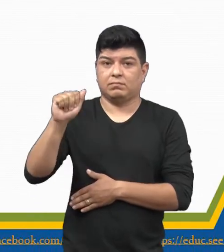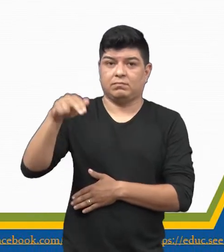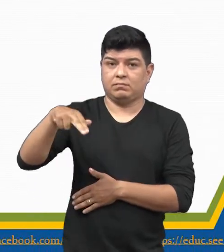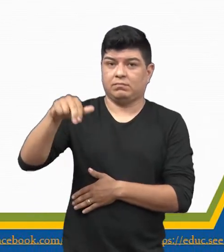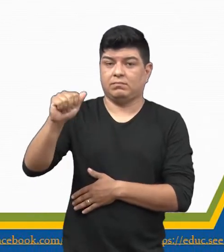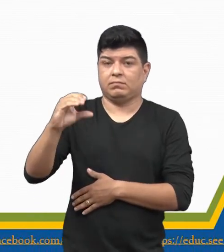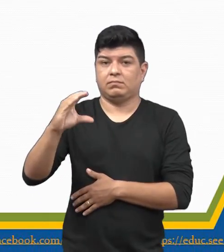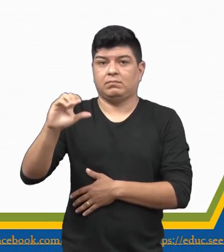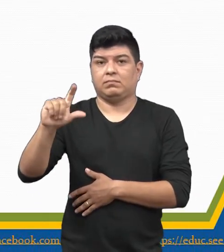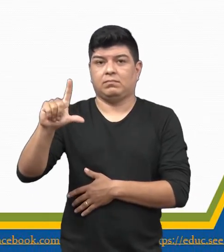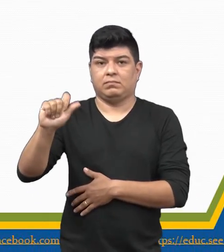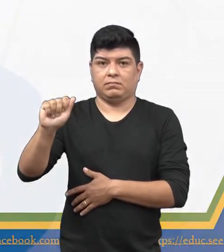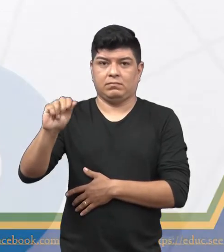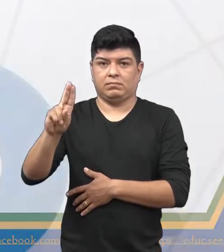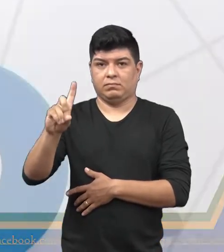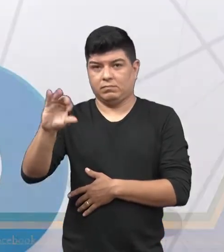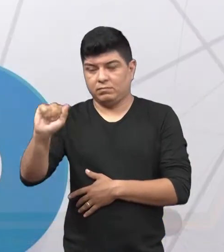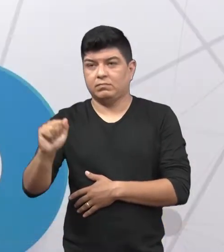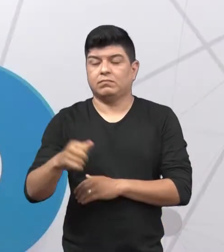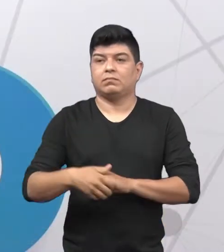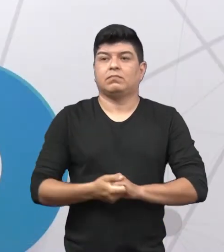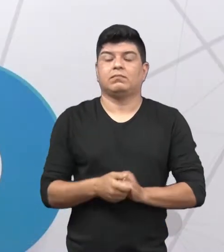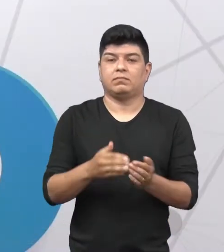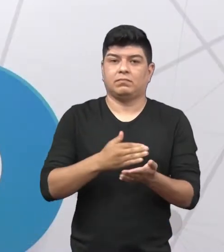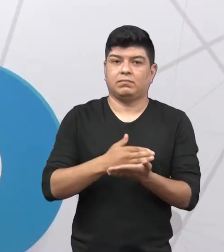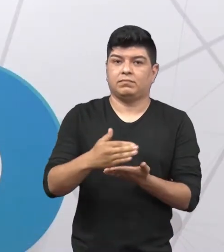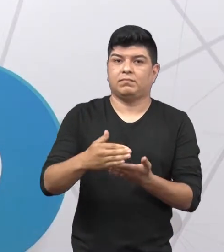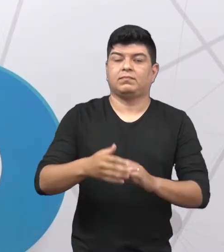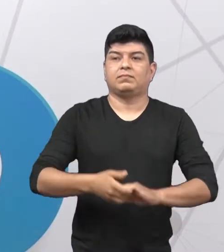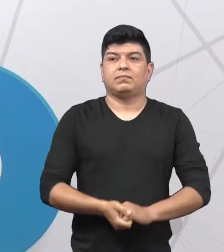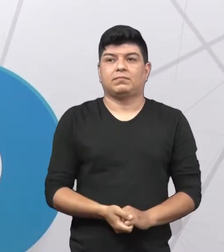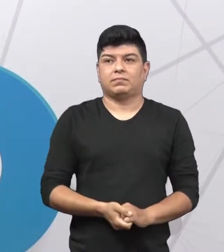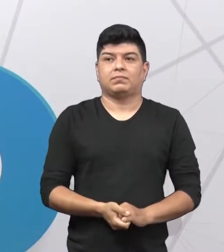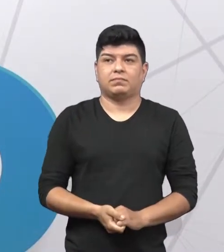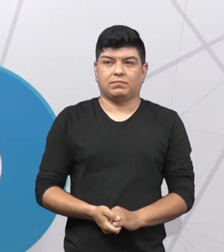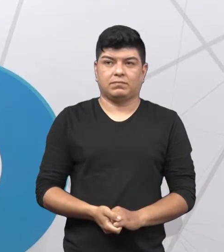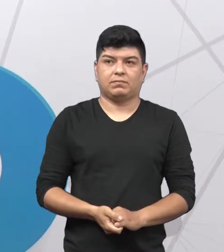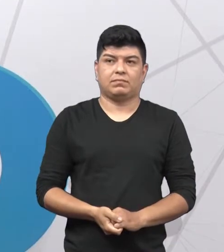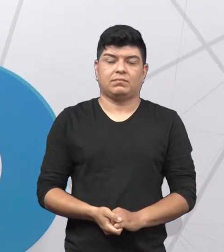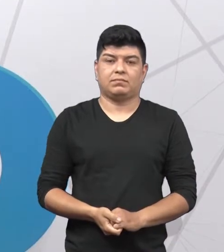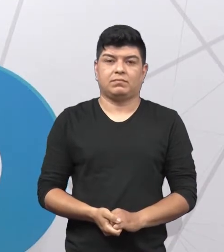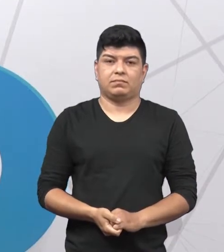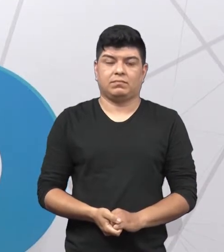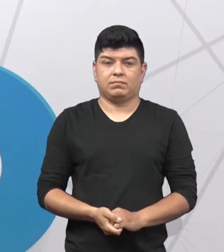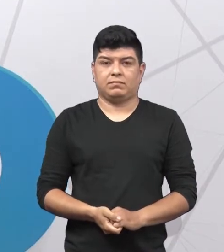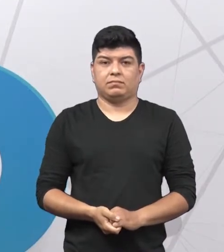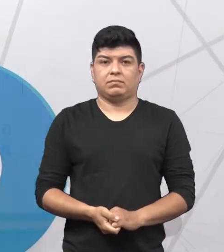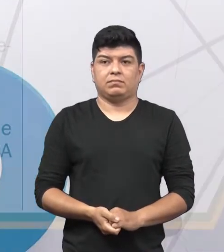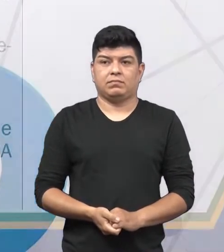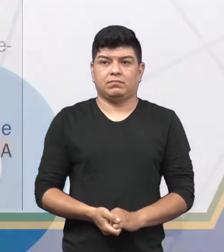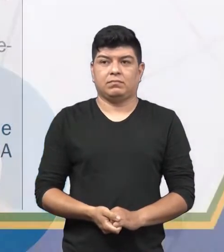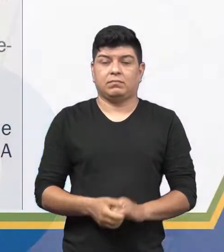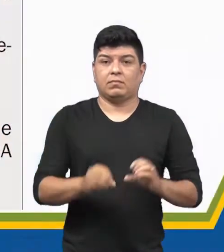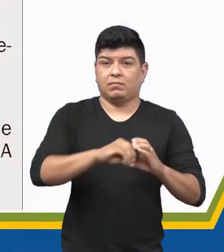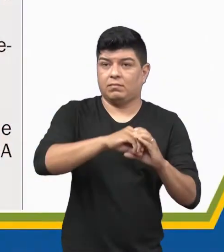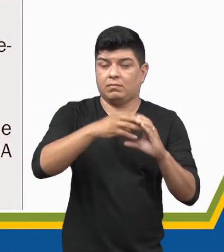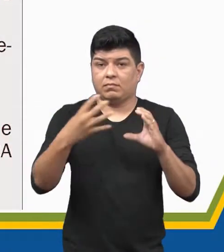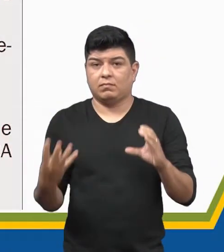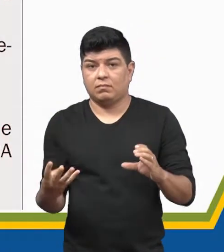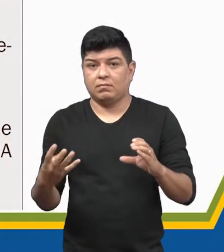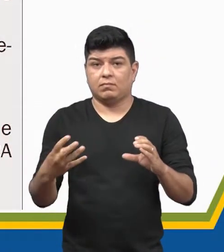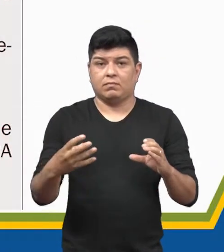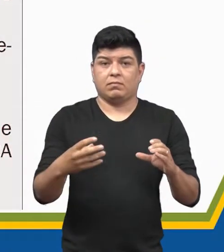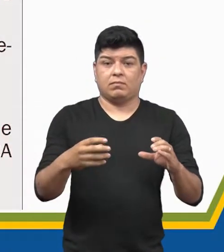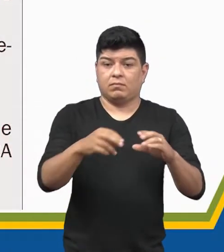então vamos começar. Muito bem, sobre a questão das características do